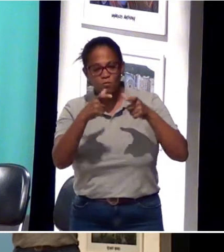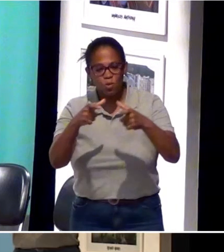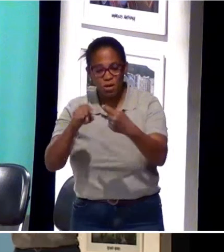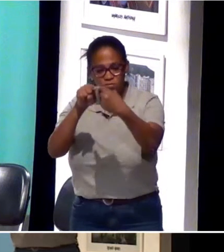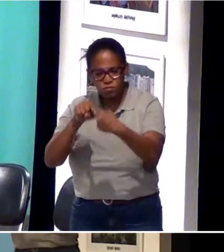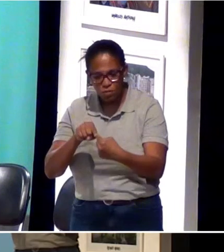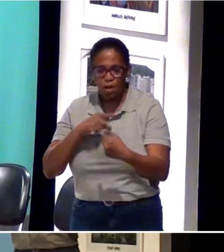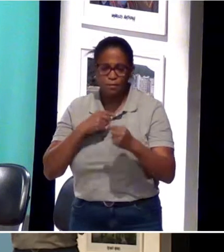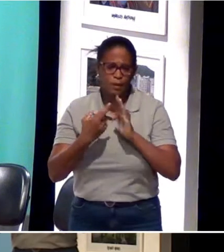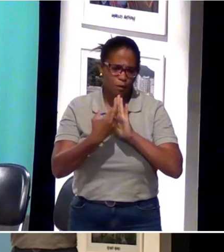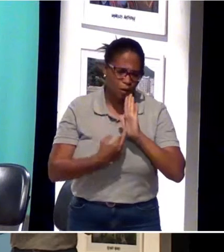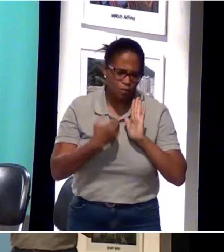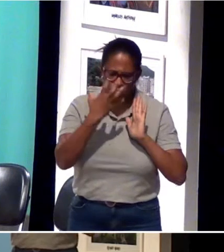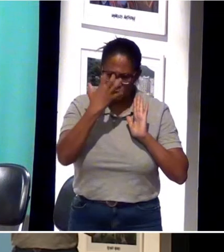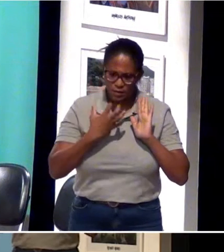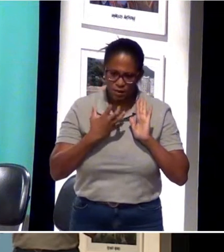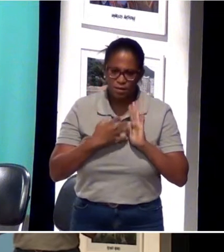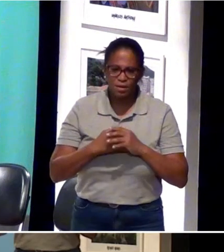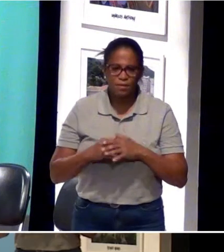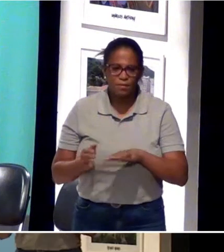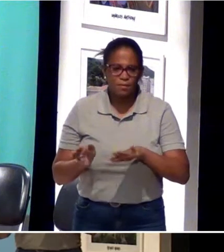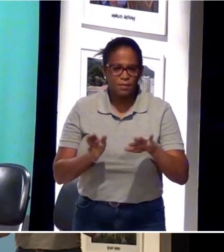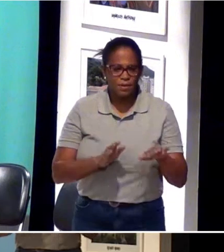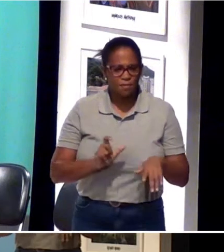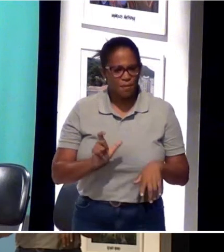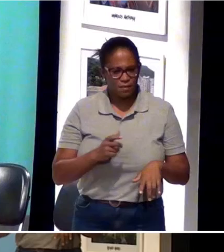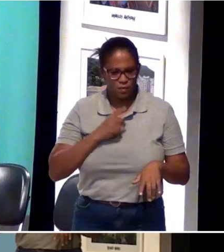um relatório muito sério que foi feito para